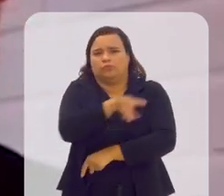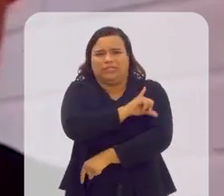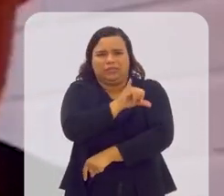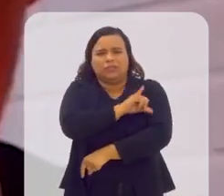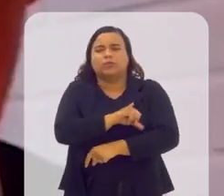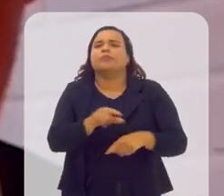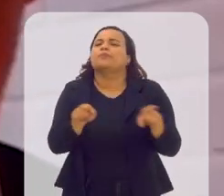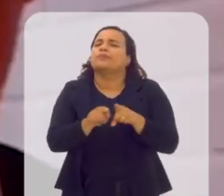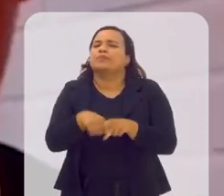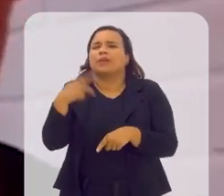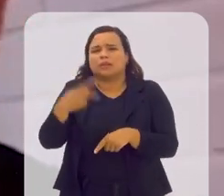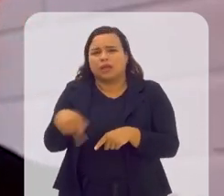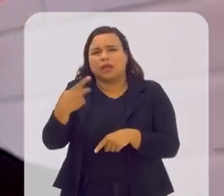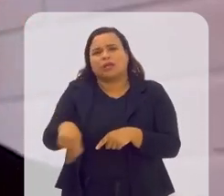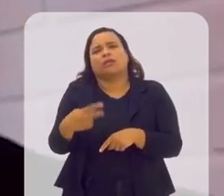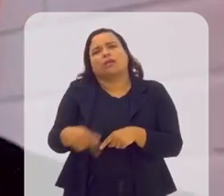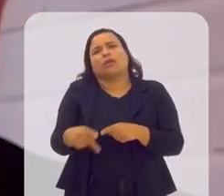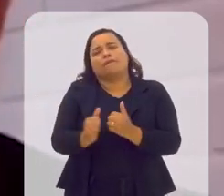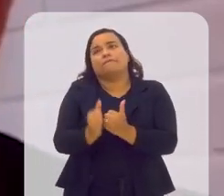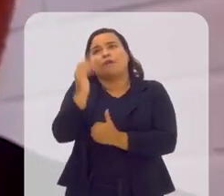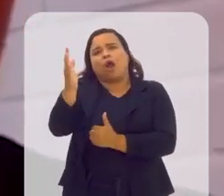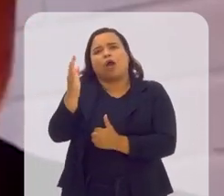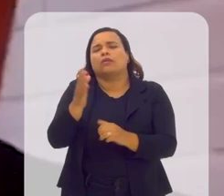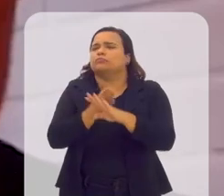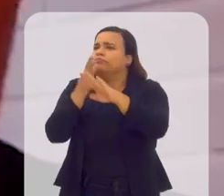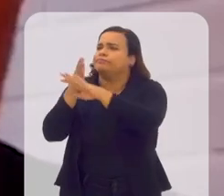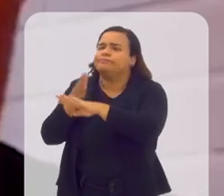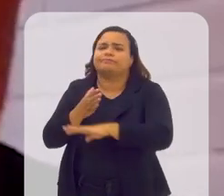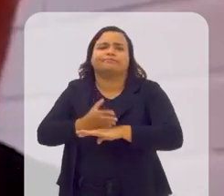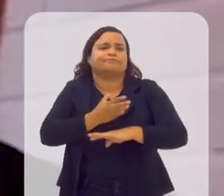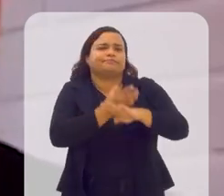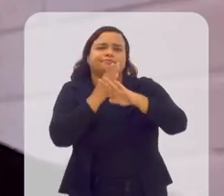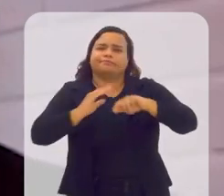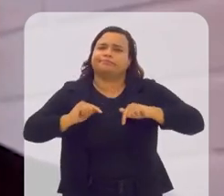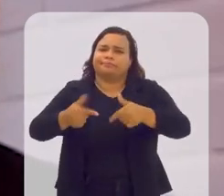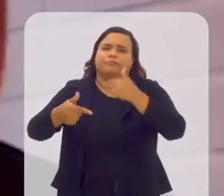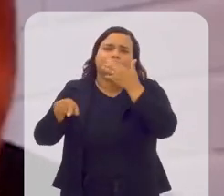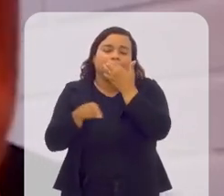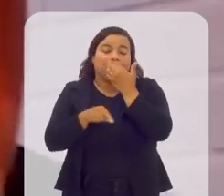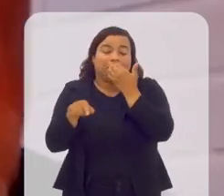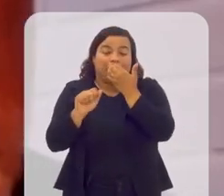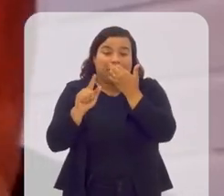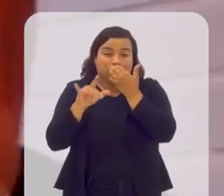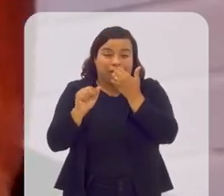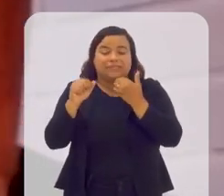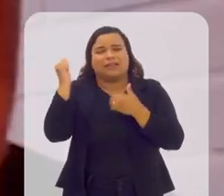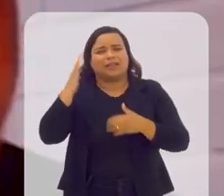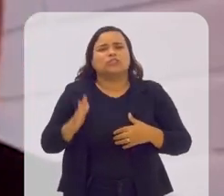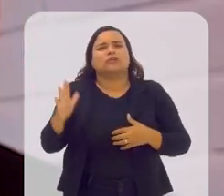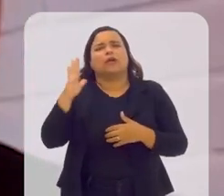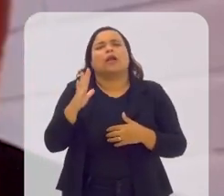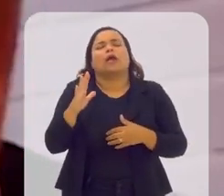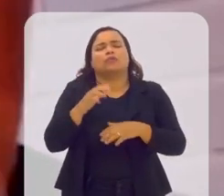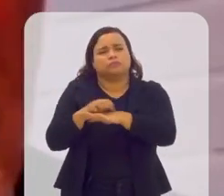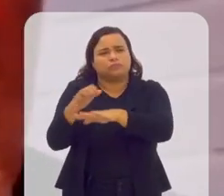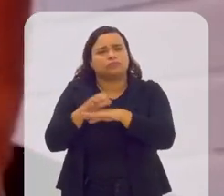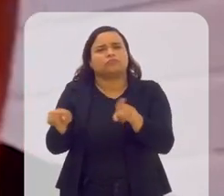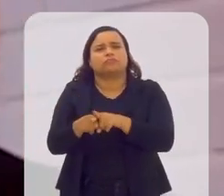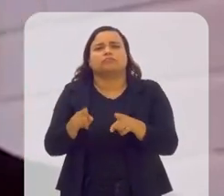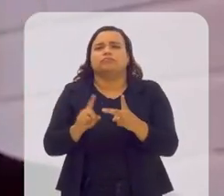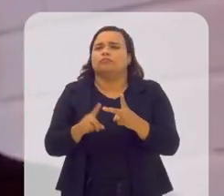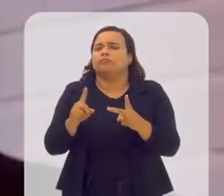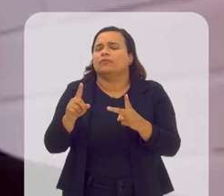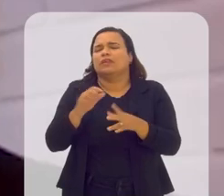do Estado do Rio de Janeiro e daqui para fora nós participamos, ativamente na Agência Nacional de Transporte Terrestre, no